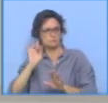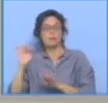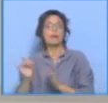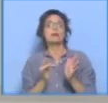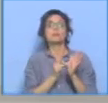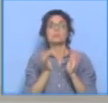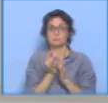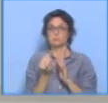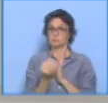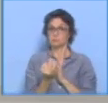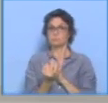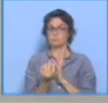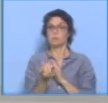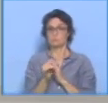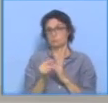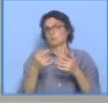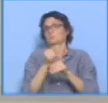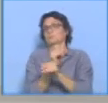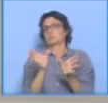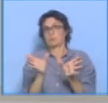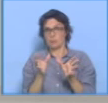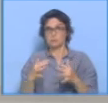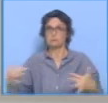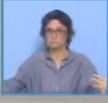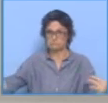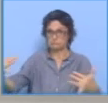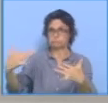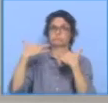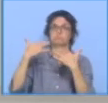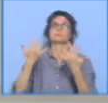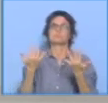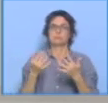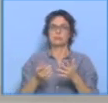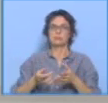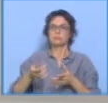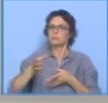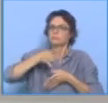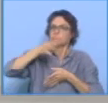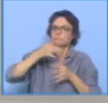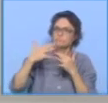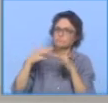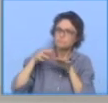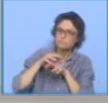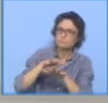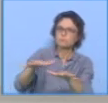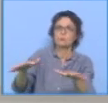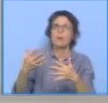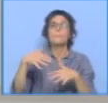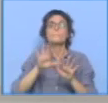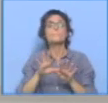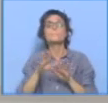verdade, lidava também com massas, porque as massas vinham até ele, mas Jesus tem em conta cada